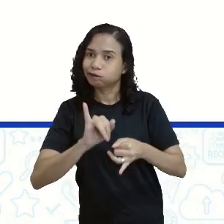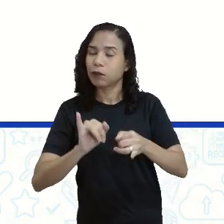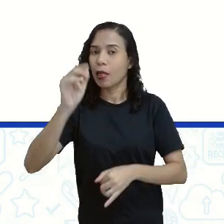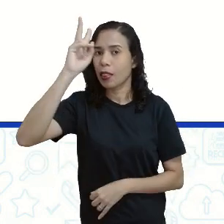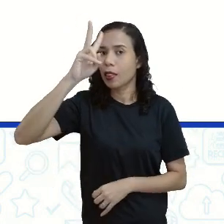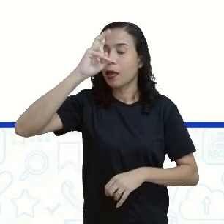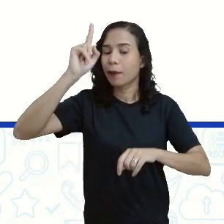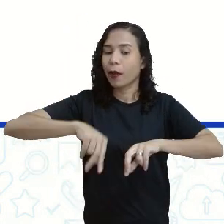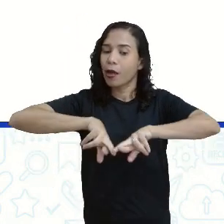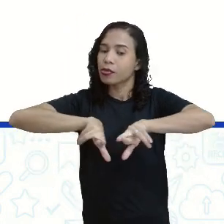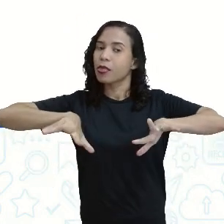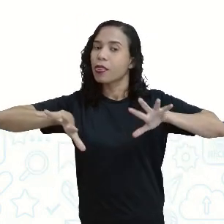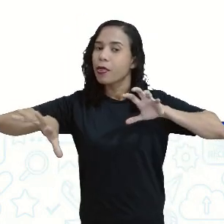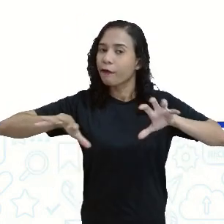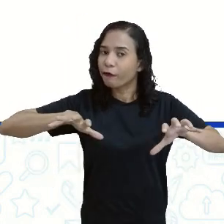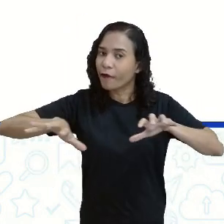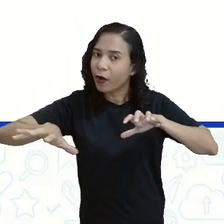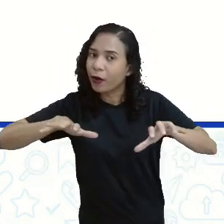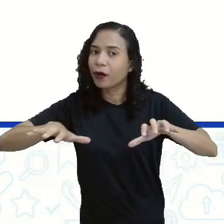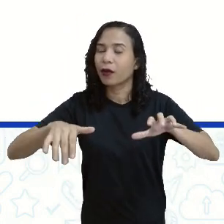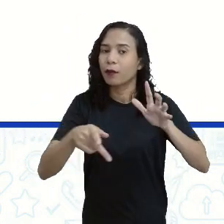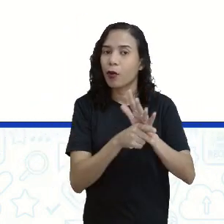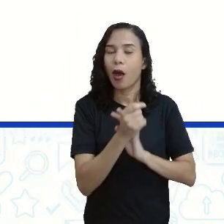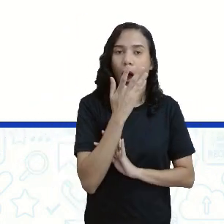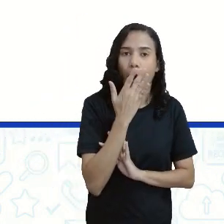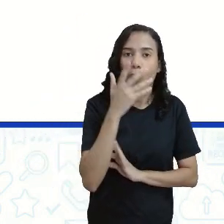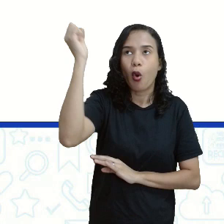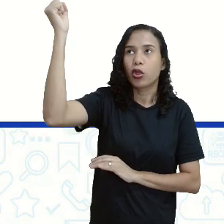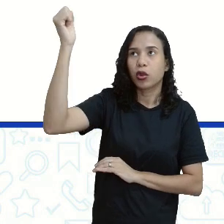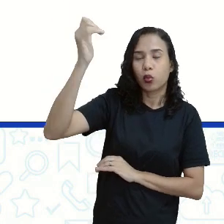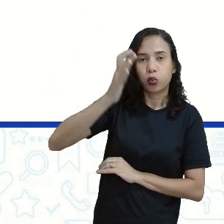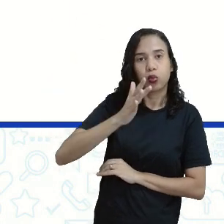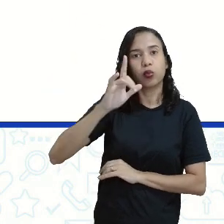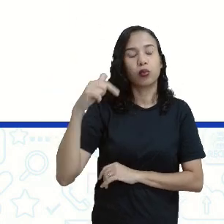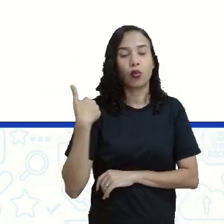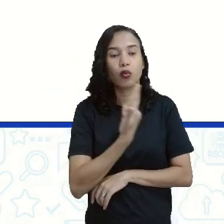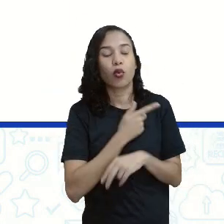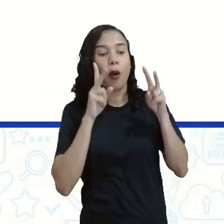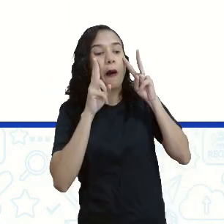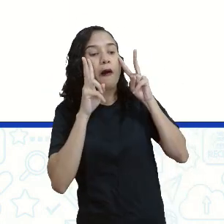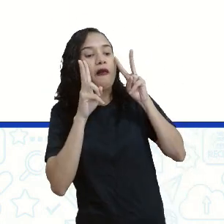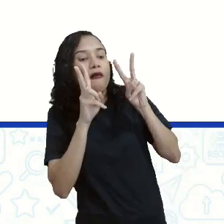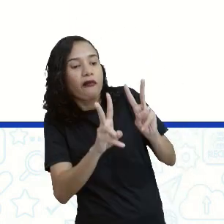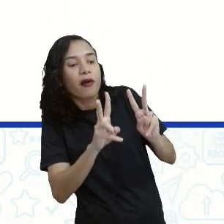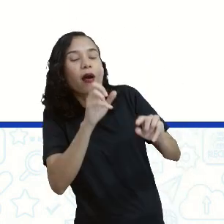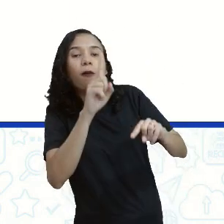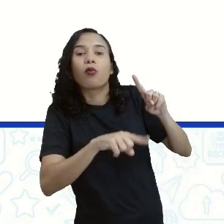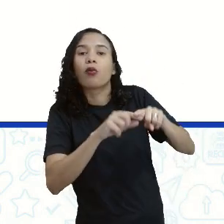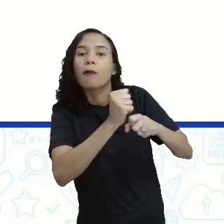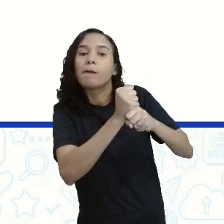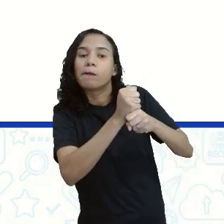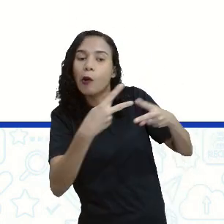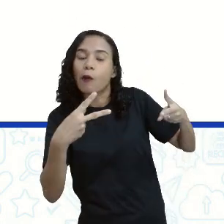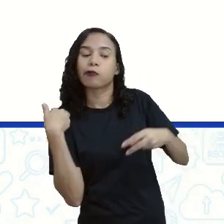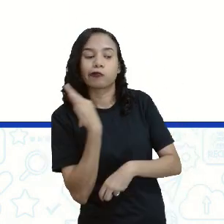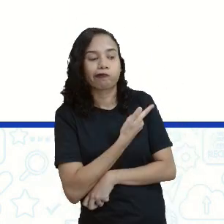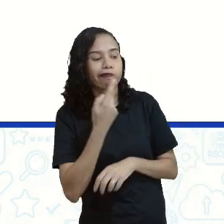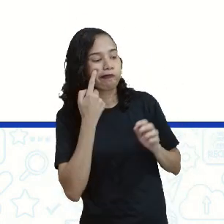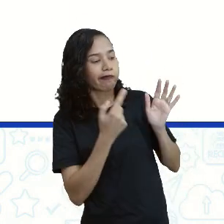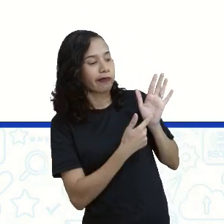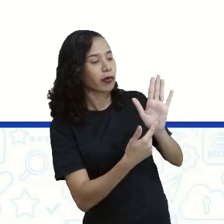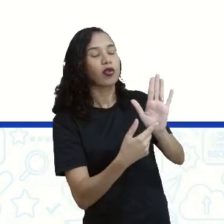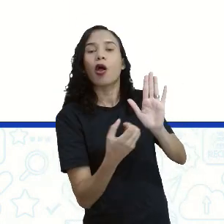que são coisas diferentes, né? As cores primárias de luz a gente vê por conta de objetos que exibem